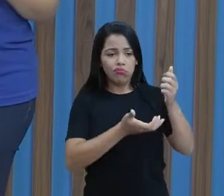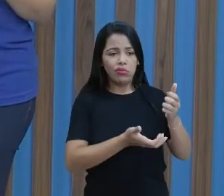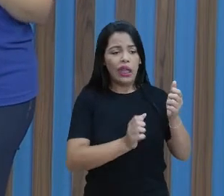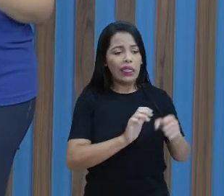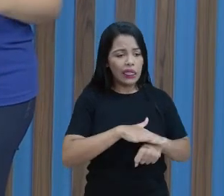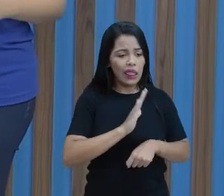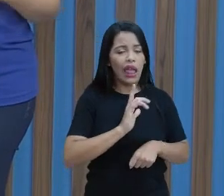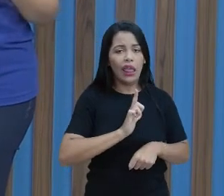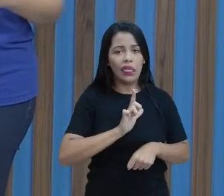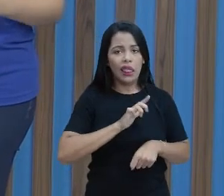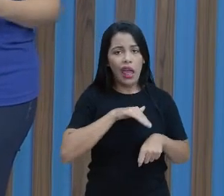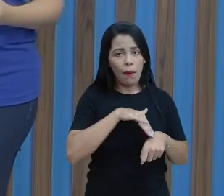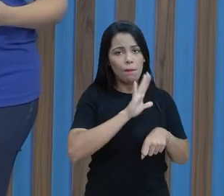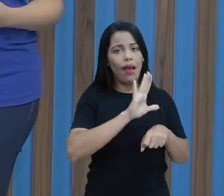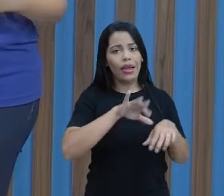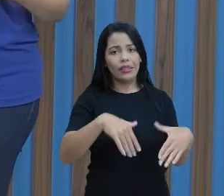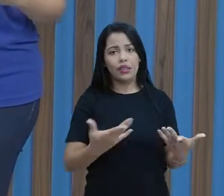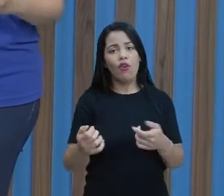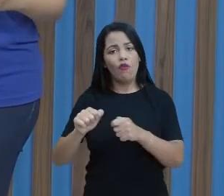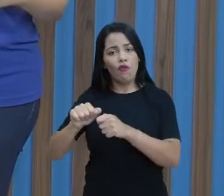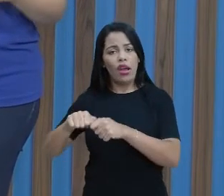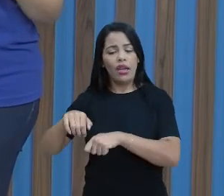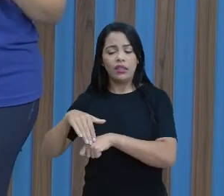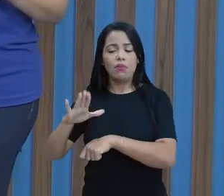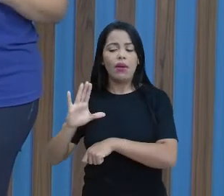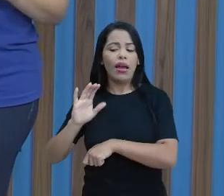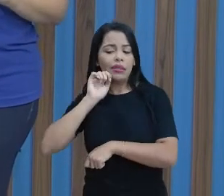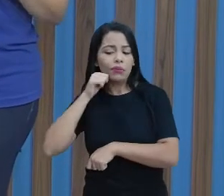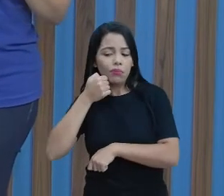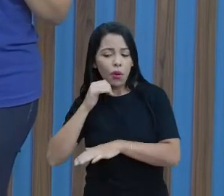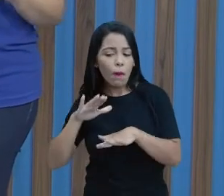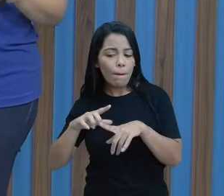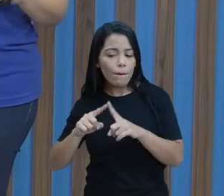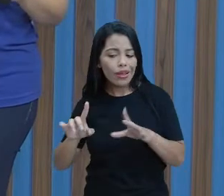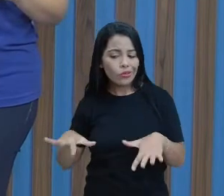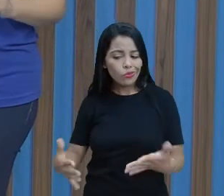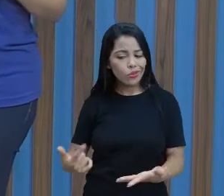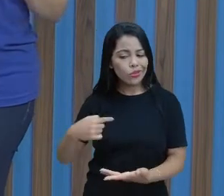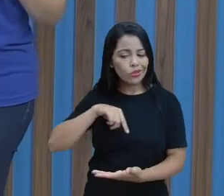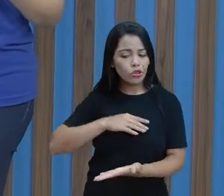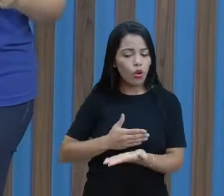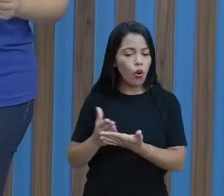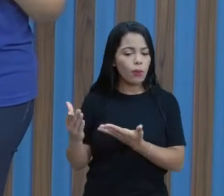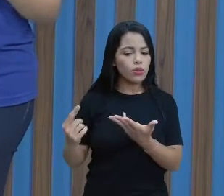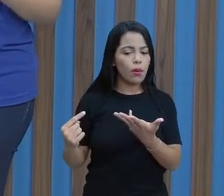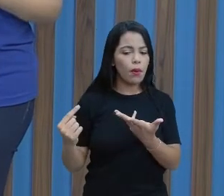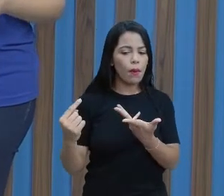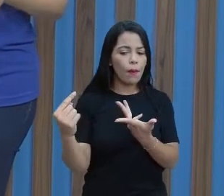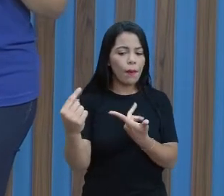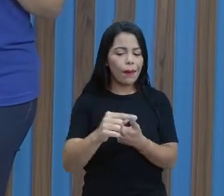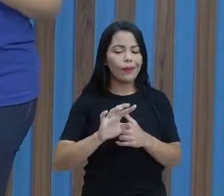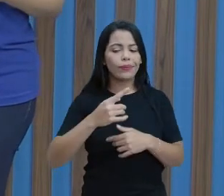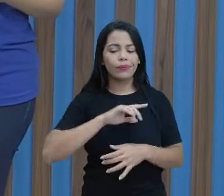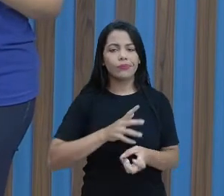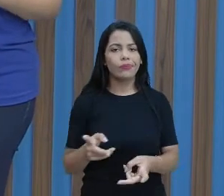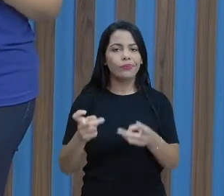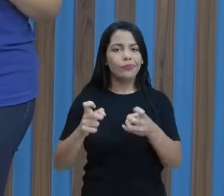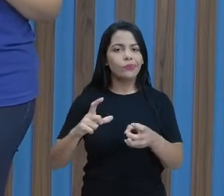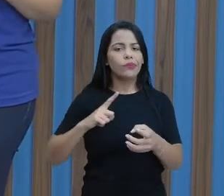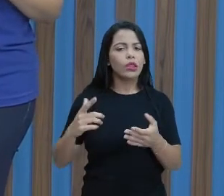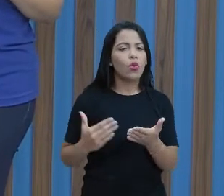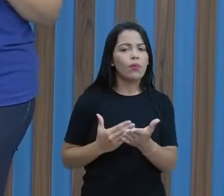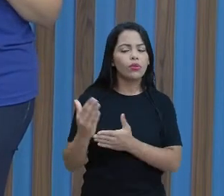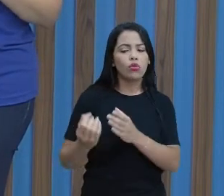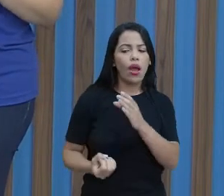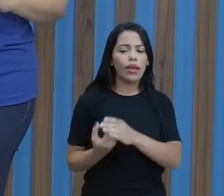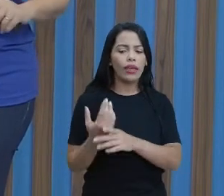quando a gente começou a quantificar isso, a gente percebeu que acontecia determinado padrão. E esse padrão foi representado no gráfico, né? A gente